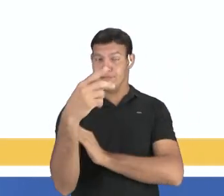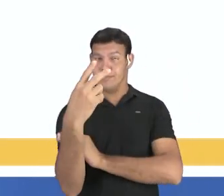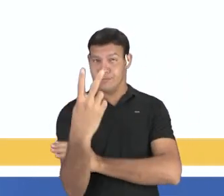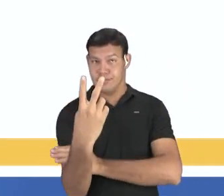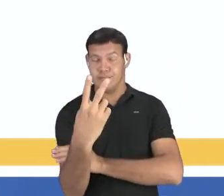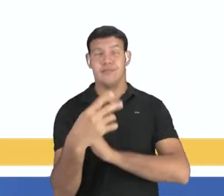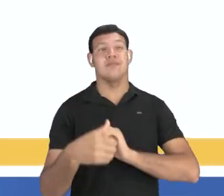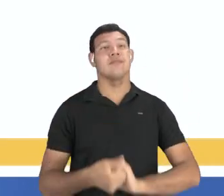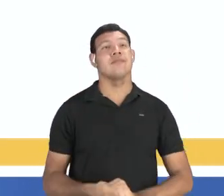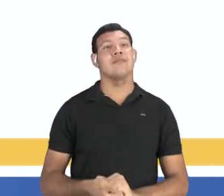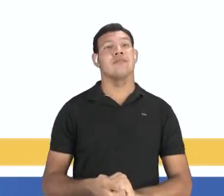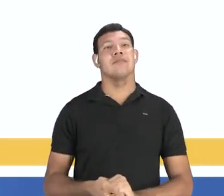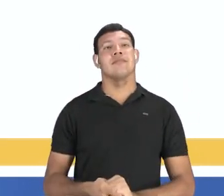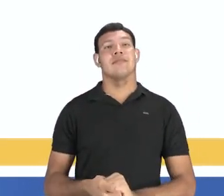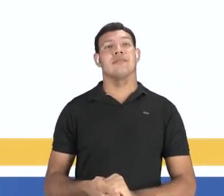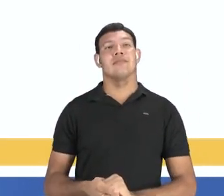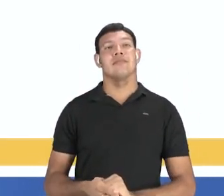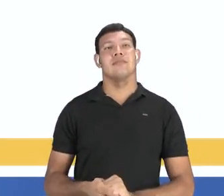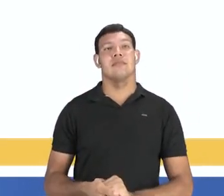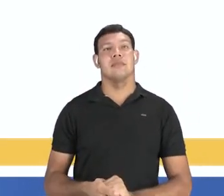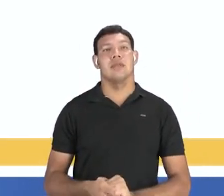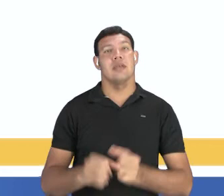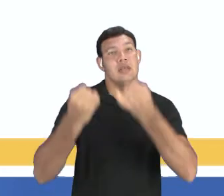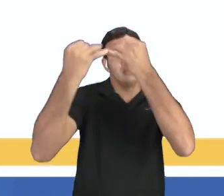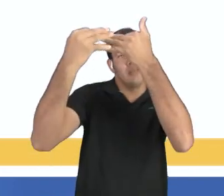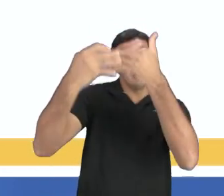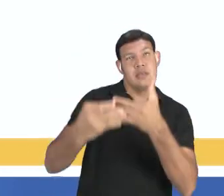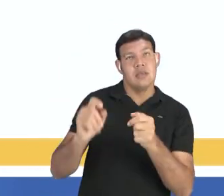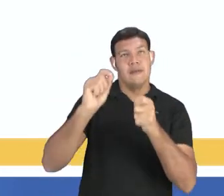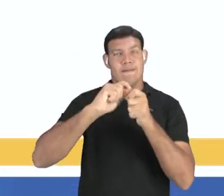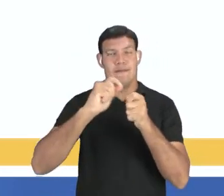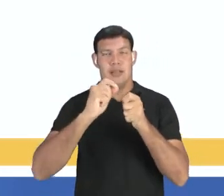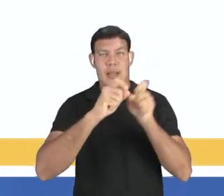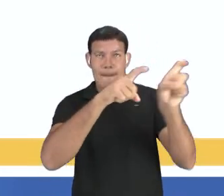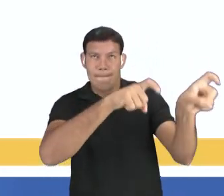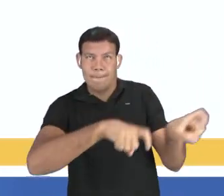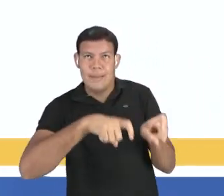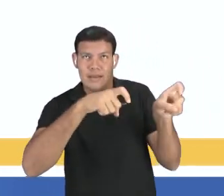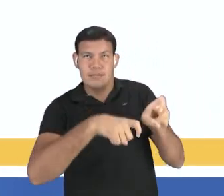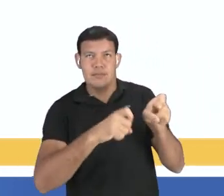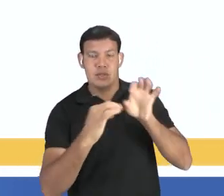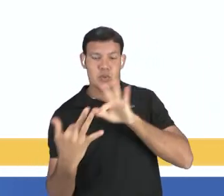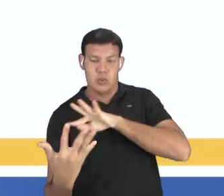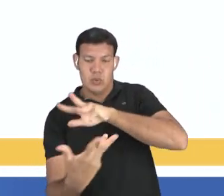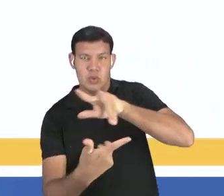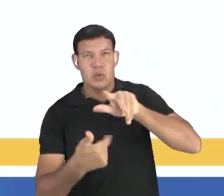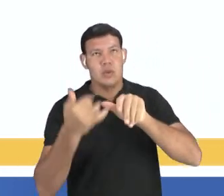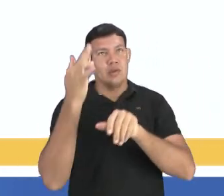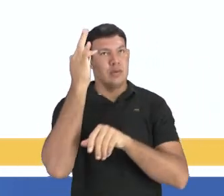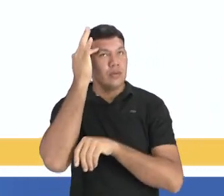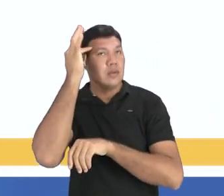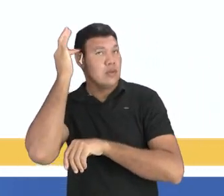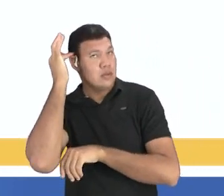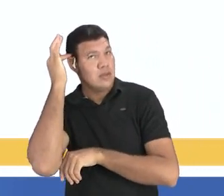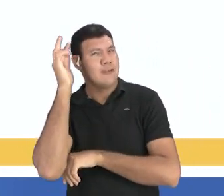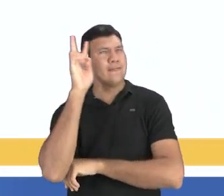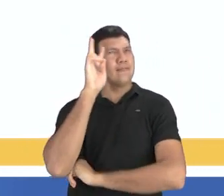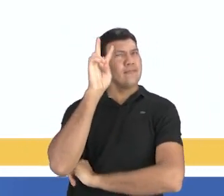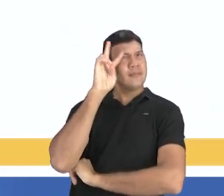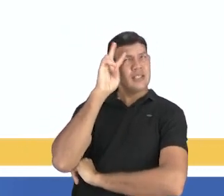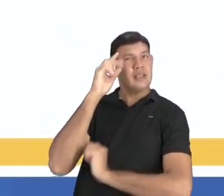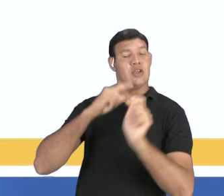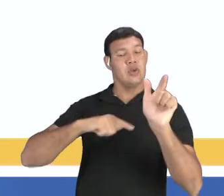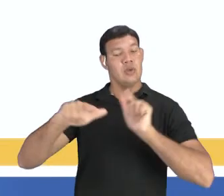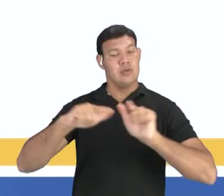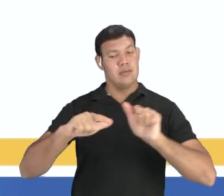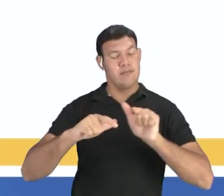dois né ao falarmos sobre a produção agrícola do mundo feudal logo nos lembramos que o trabalho na terra